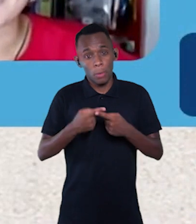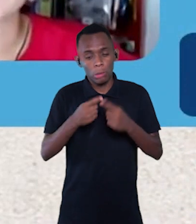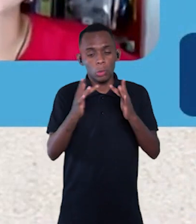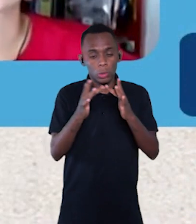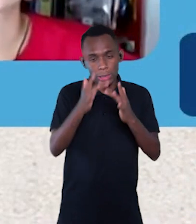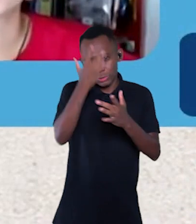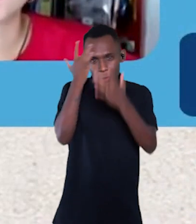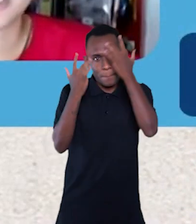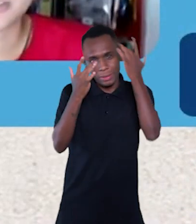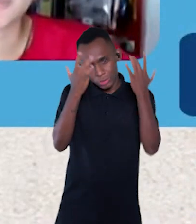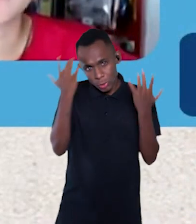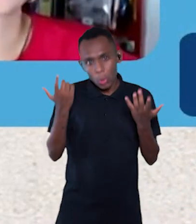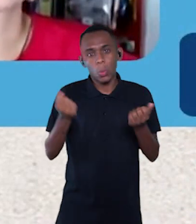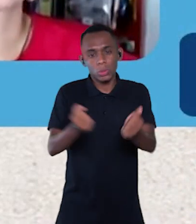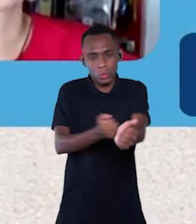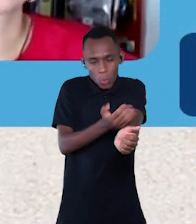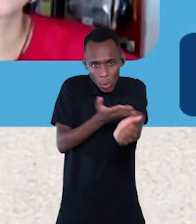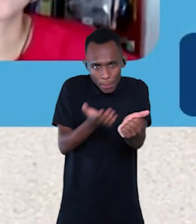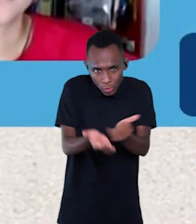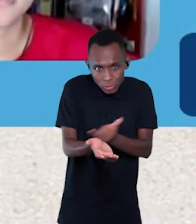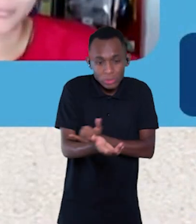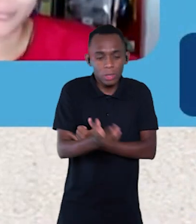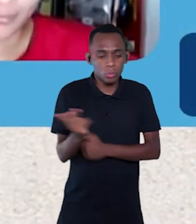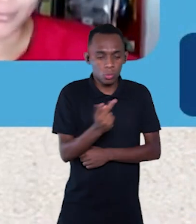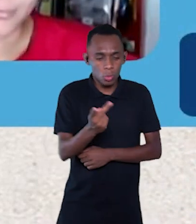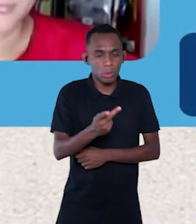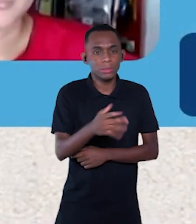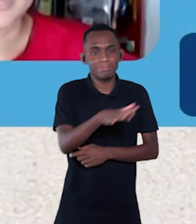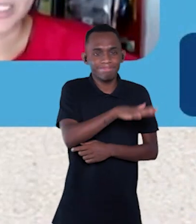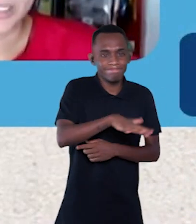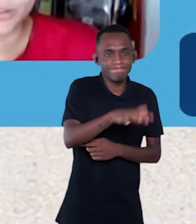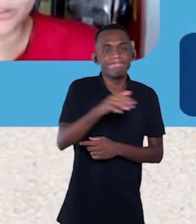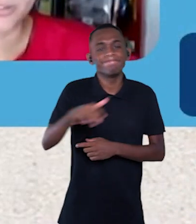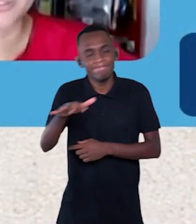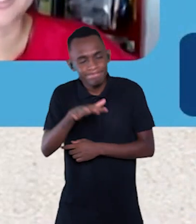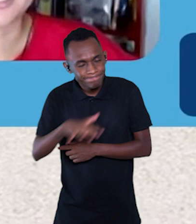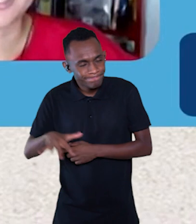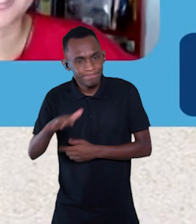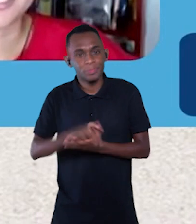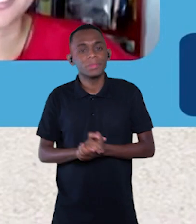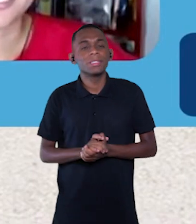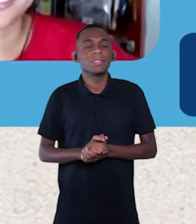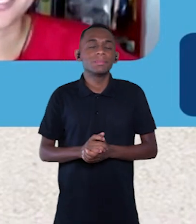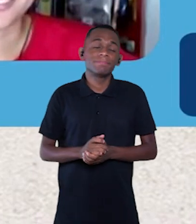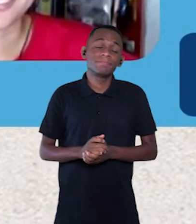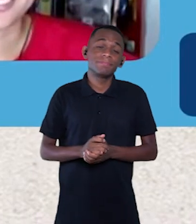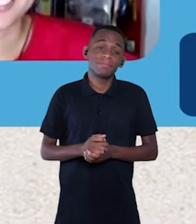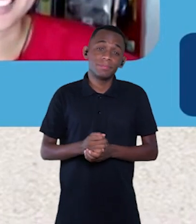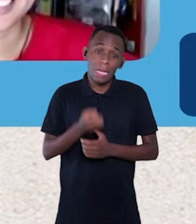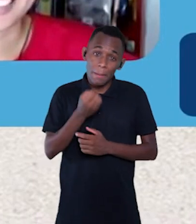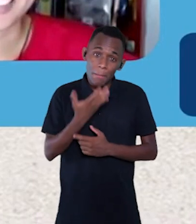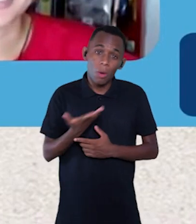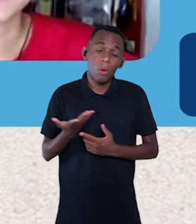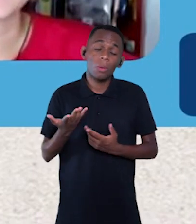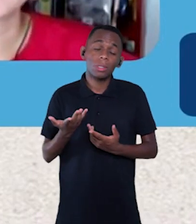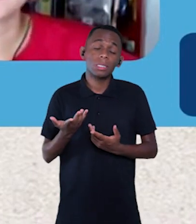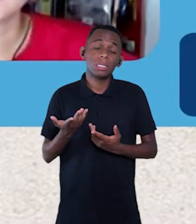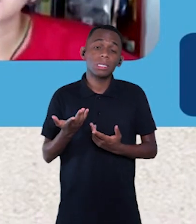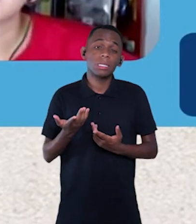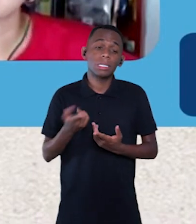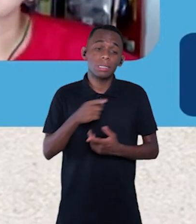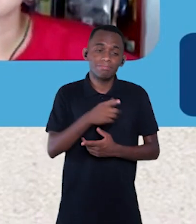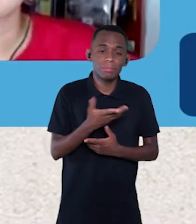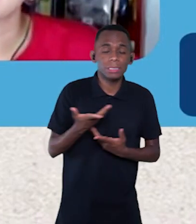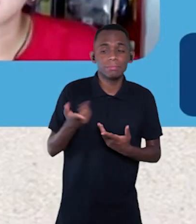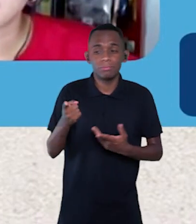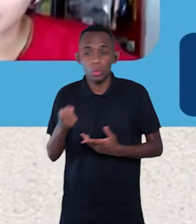né? Com Perfeito. emoções dos dois lados, né? E ainda Isso. bem que é equilibrado, né? Assim, ali você lida com a